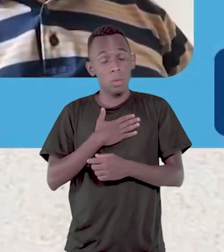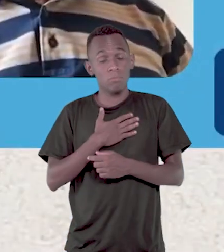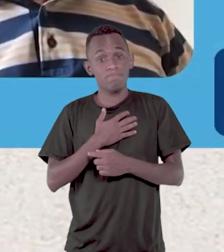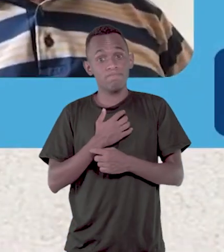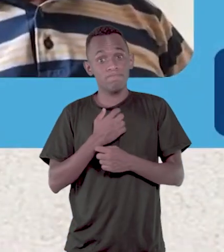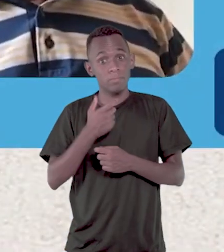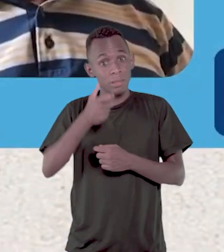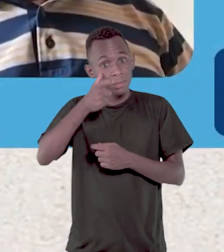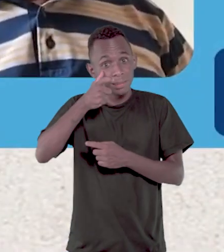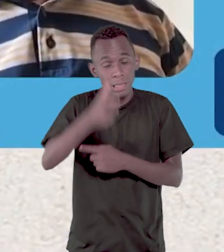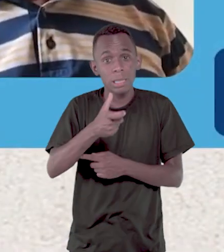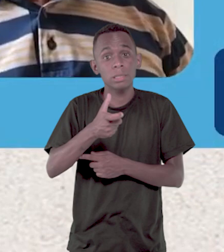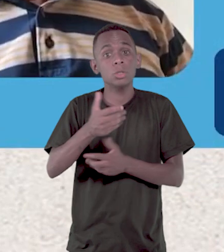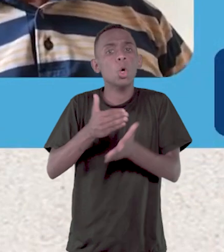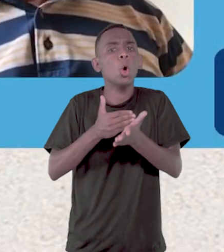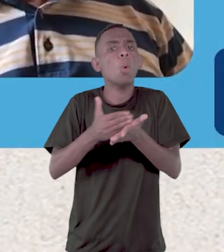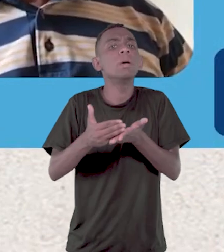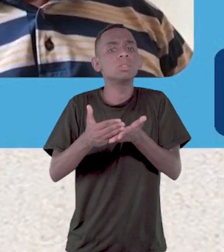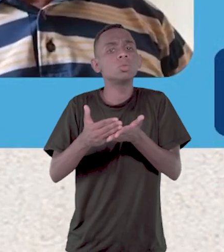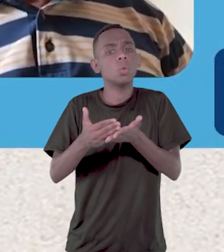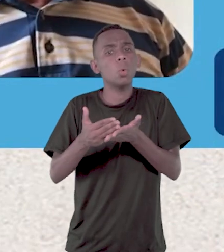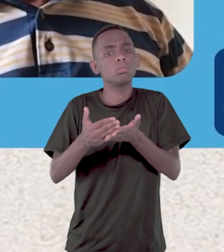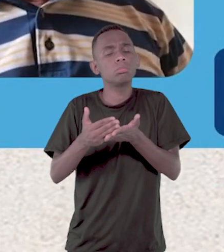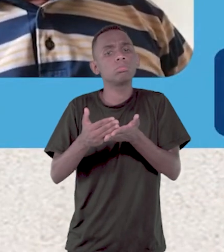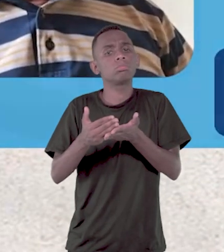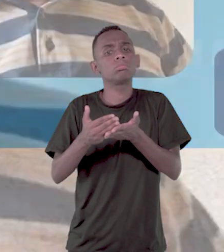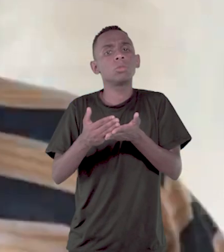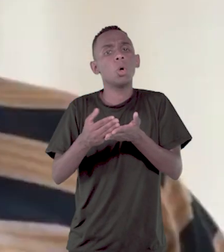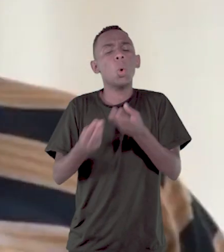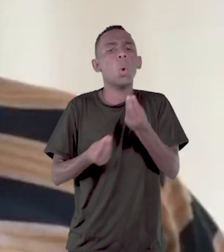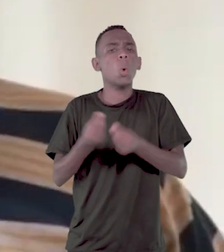pela Revista Verde, ele nasceu, na verdade,